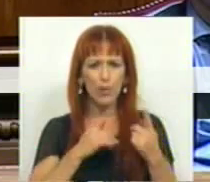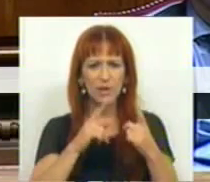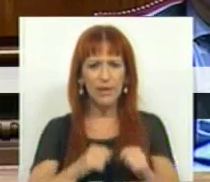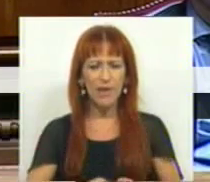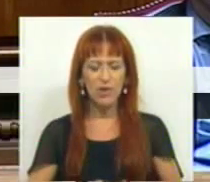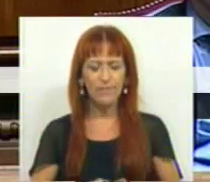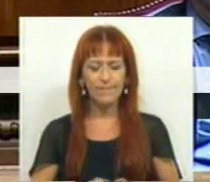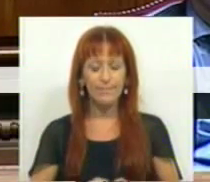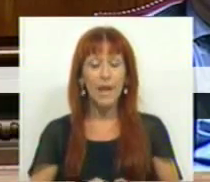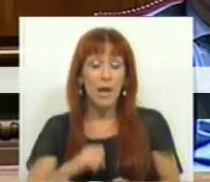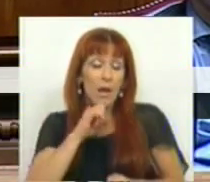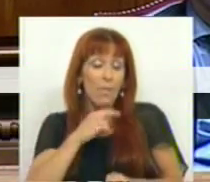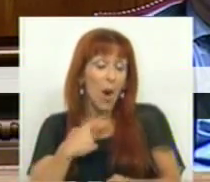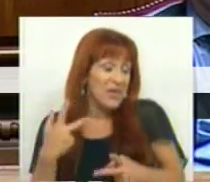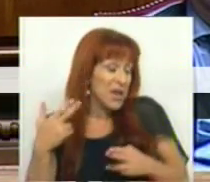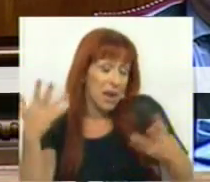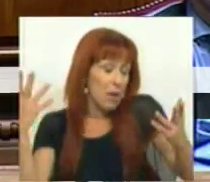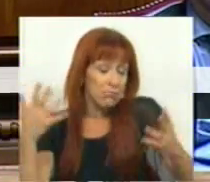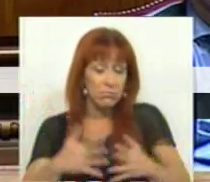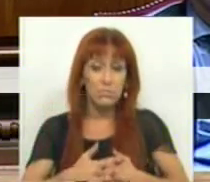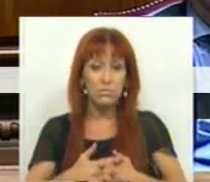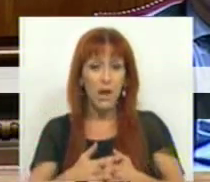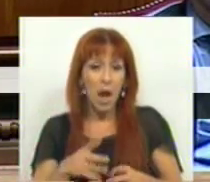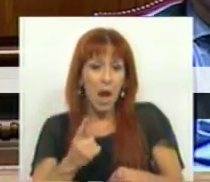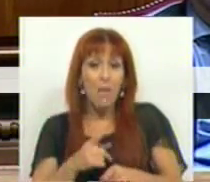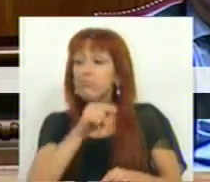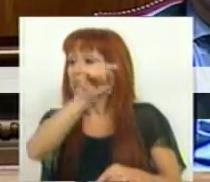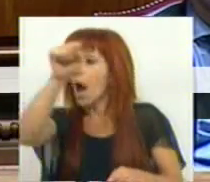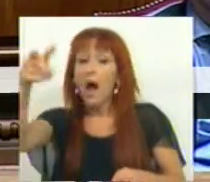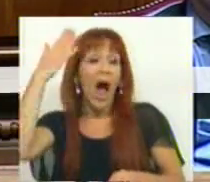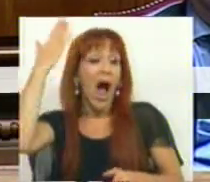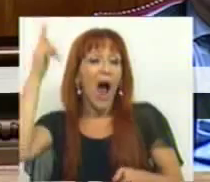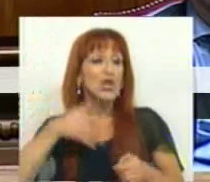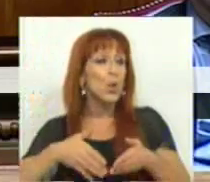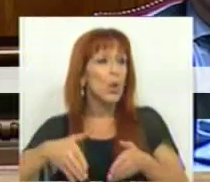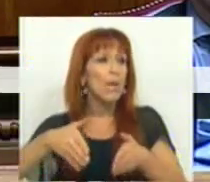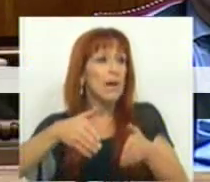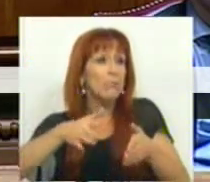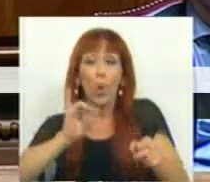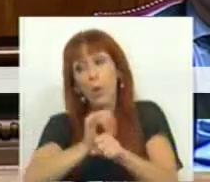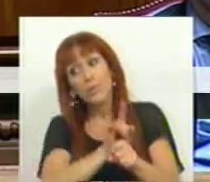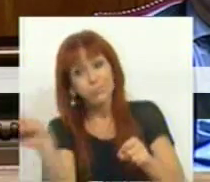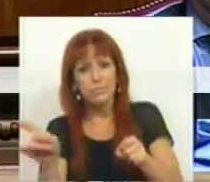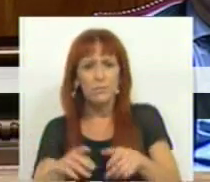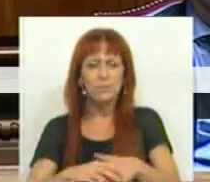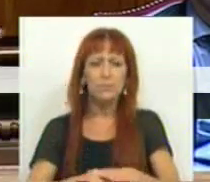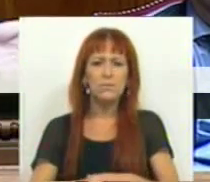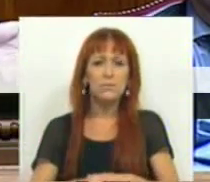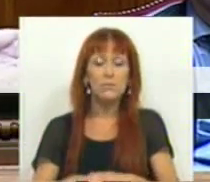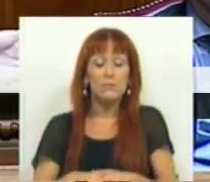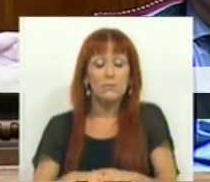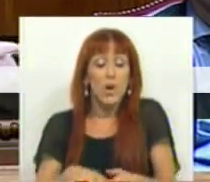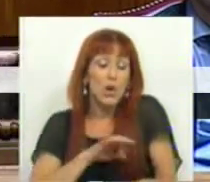responsabilidades. Pode ser criticado por aqueles que acham que o caminho é outro. E o